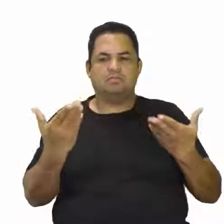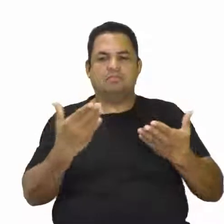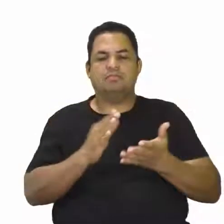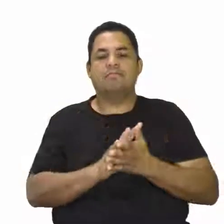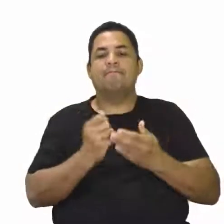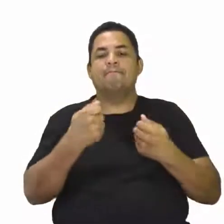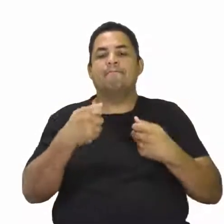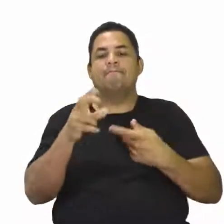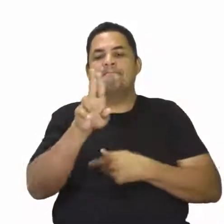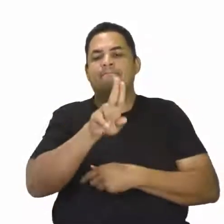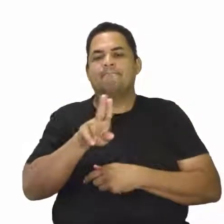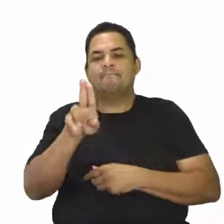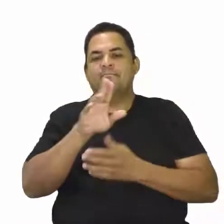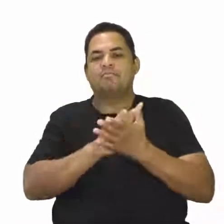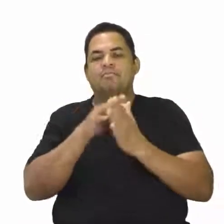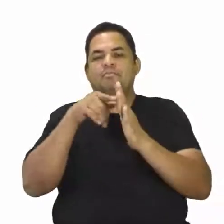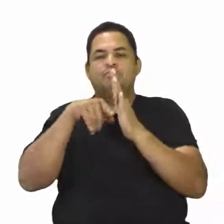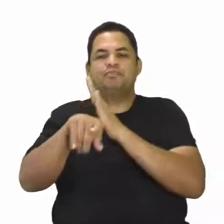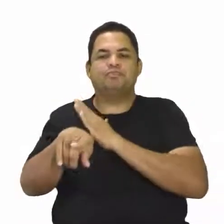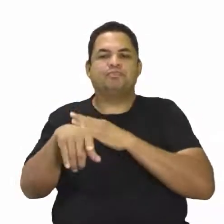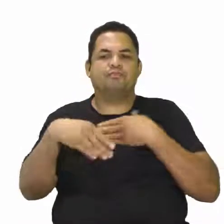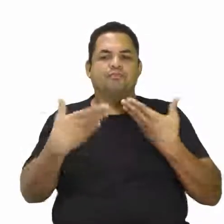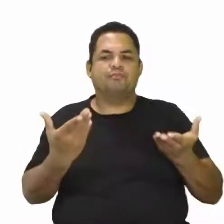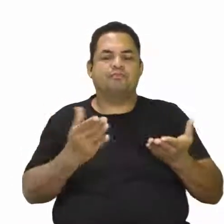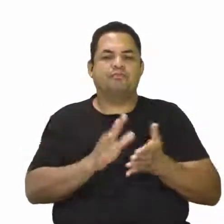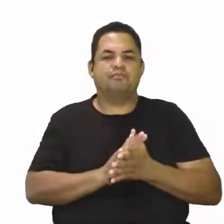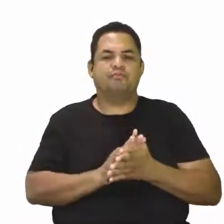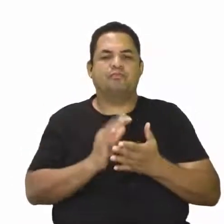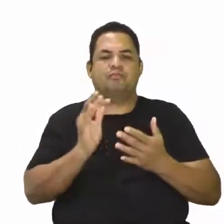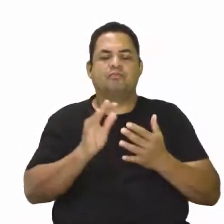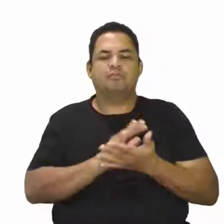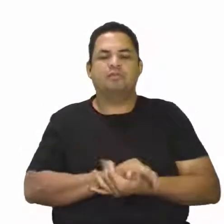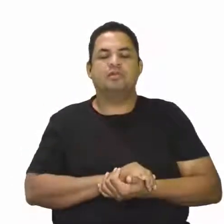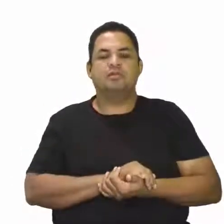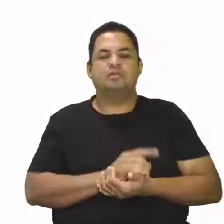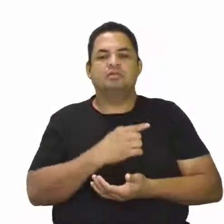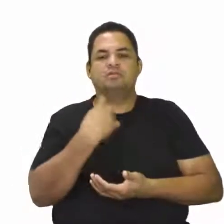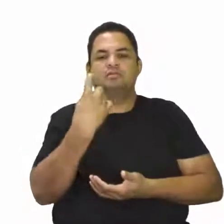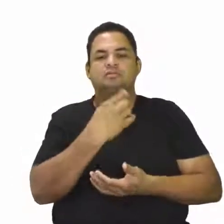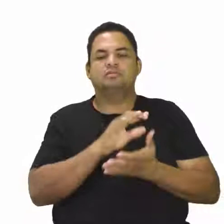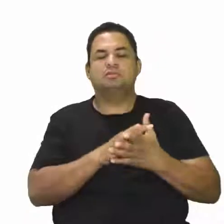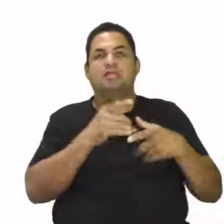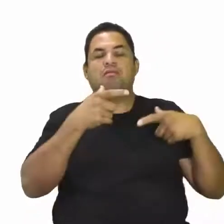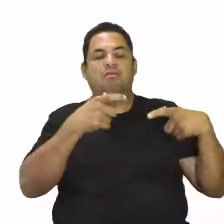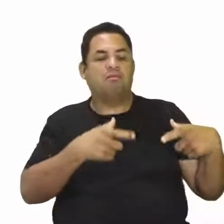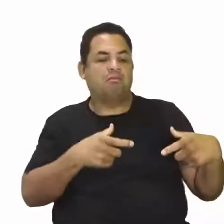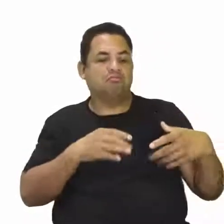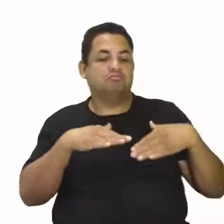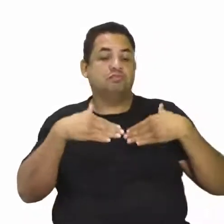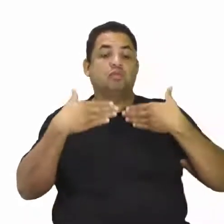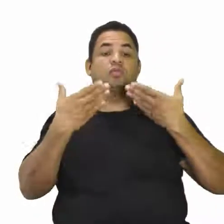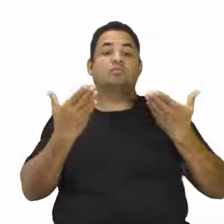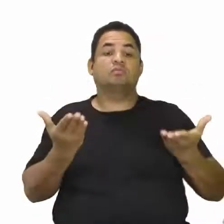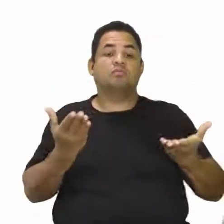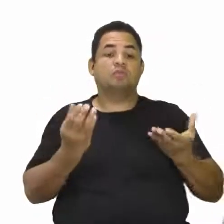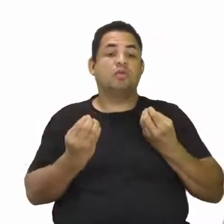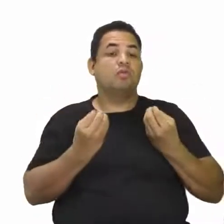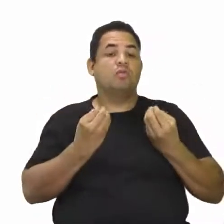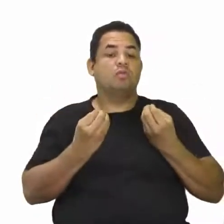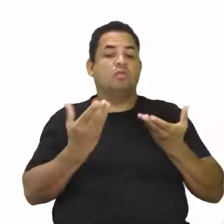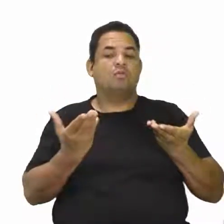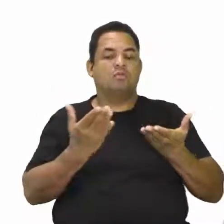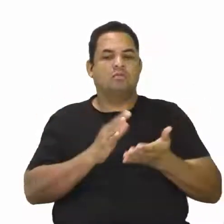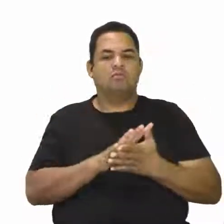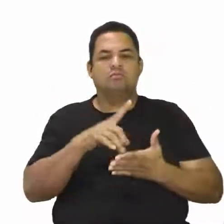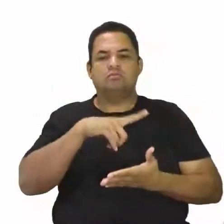também podem usar aquelas perguntas clássicas que a gente faz nos advérbios, né? Onde, quando e como. Isso.